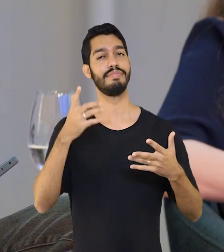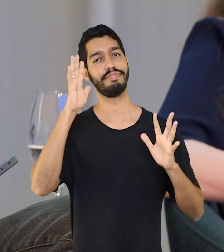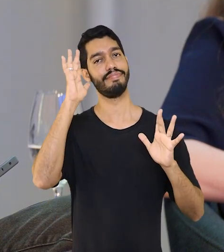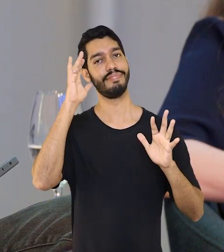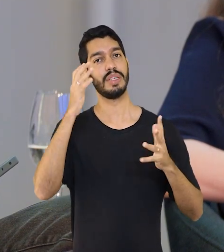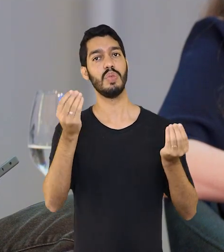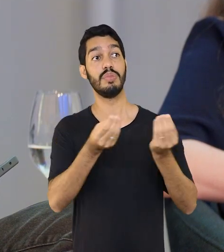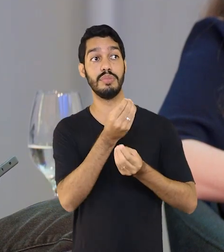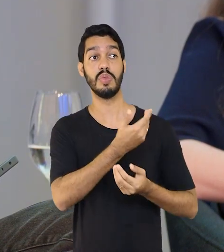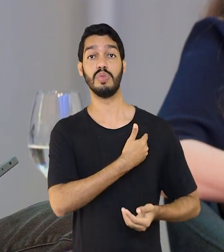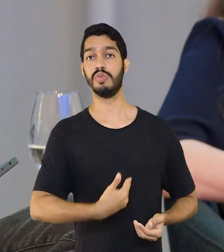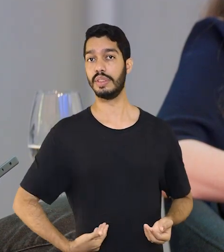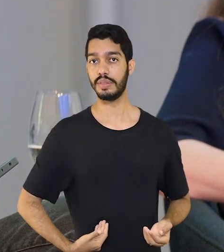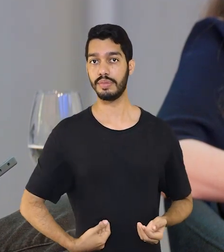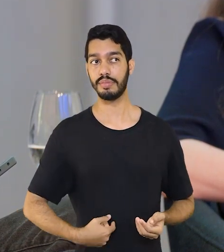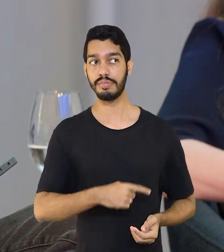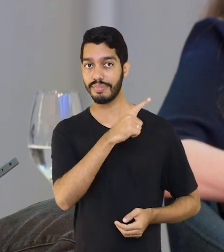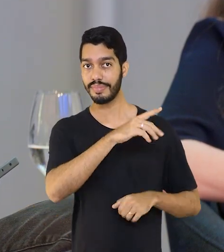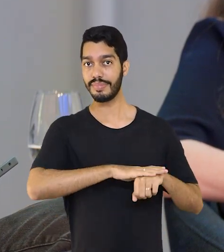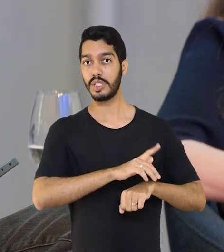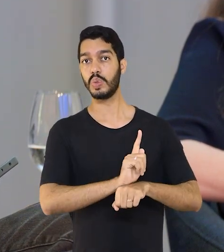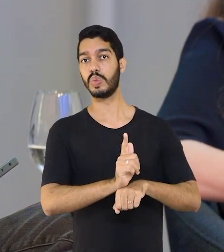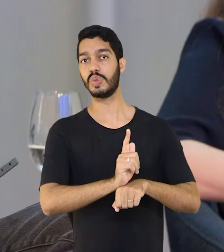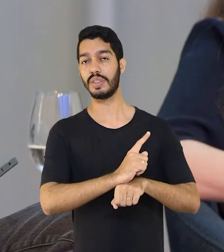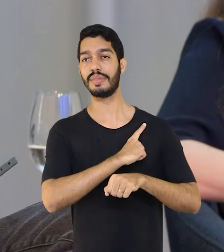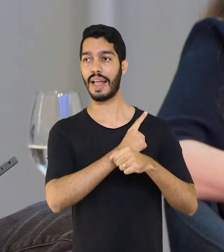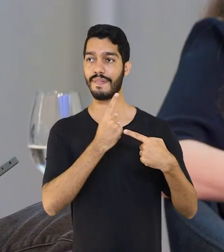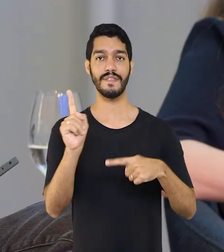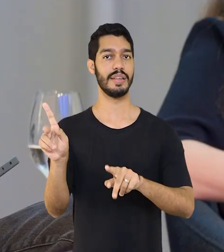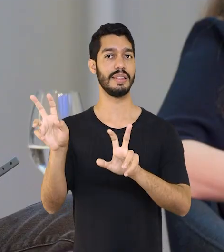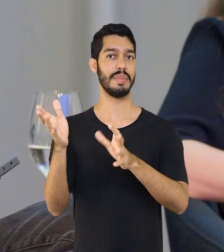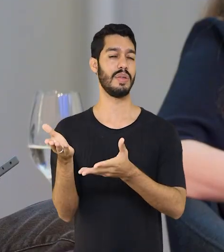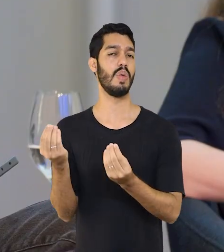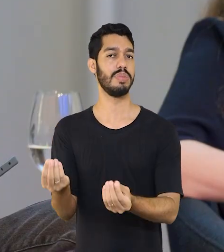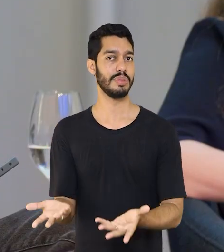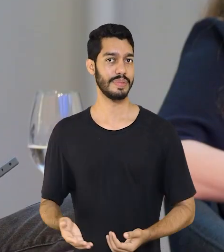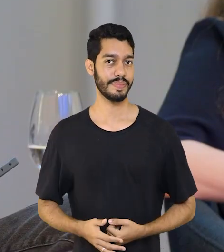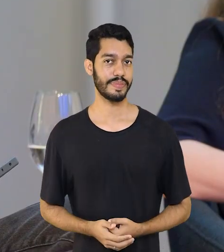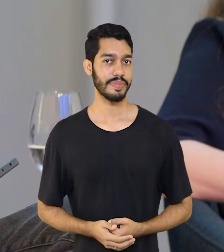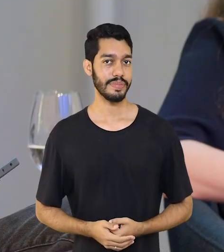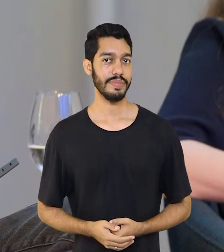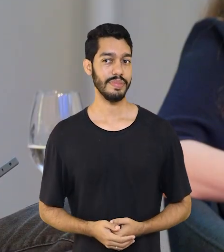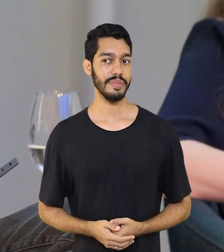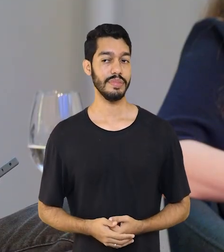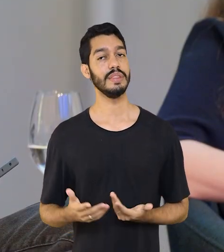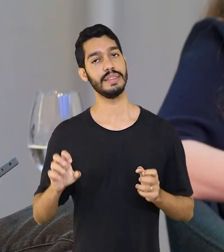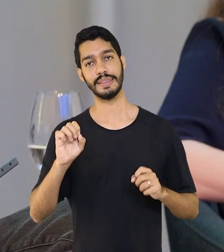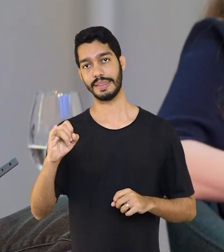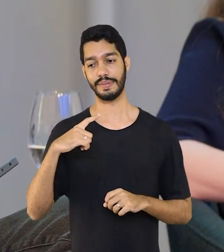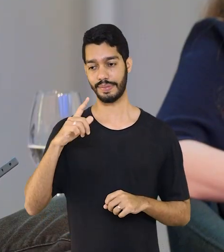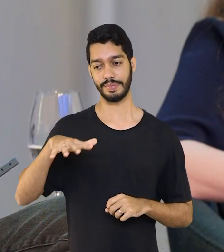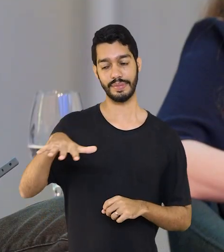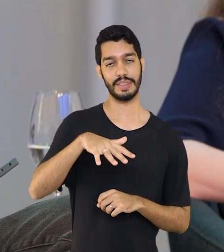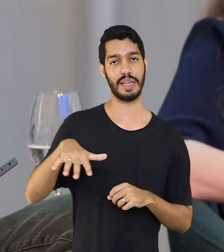de como o poder público deve agir para enfrentar essas questões. Então,